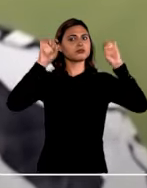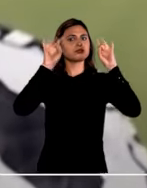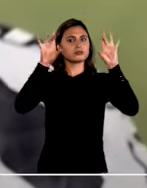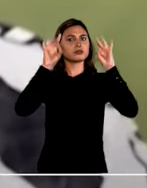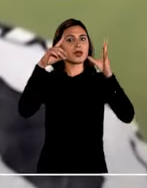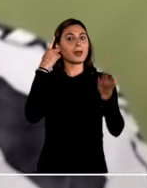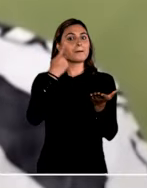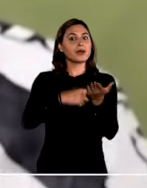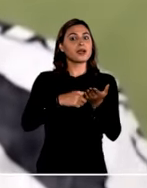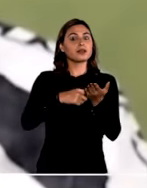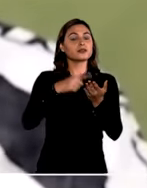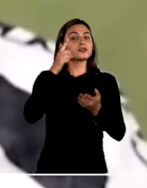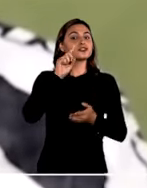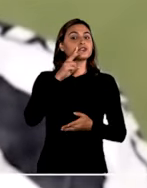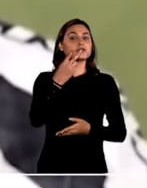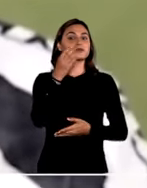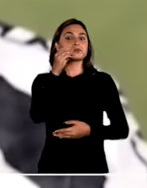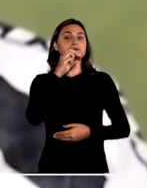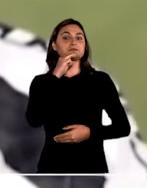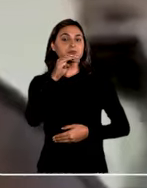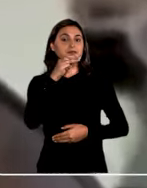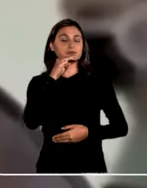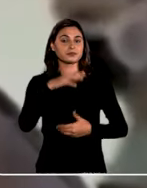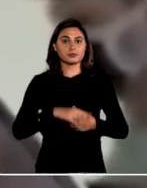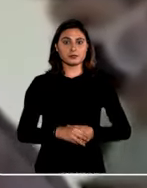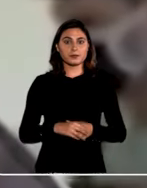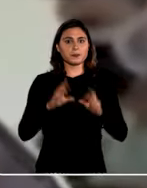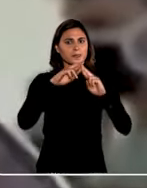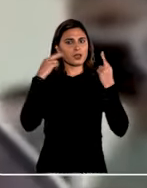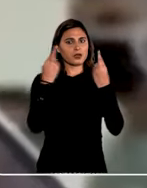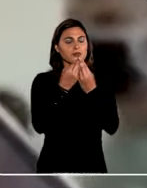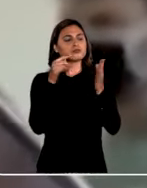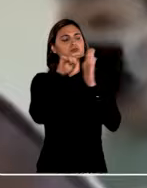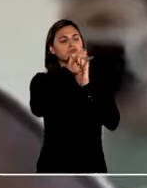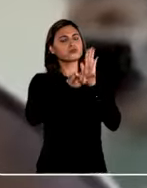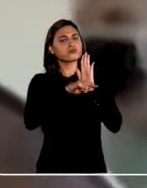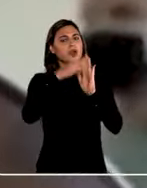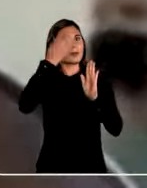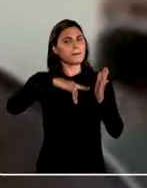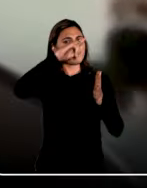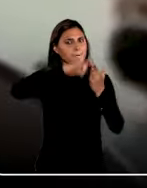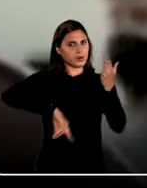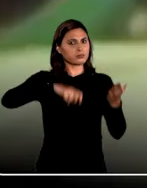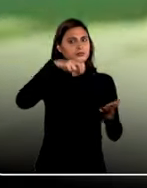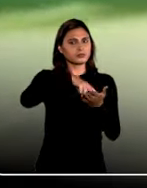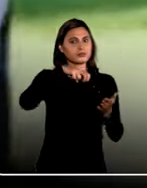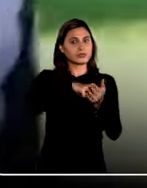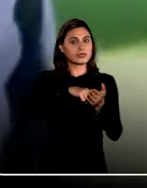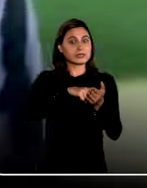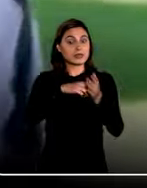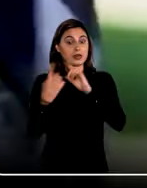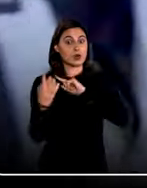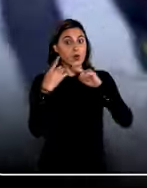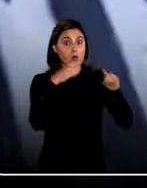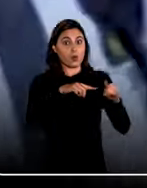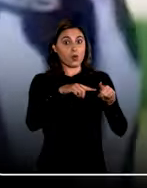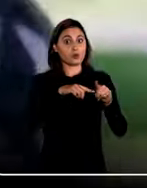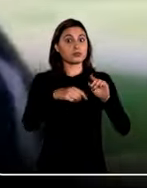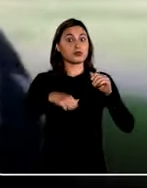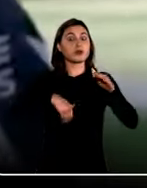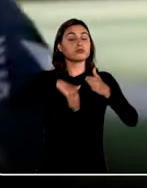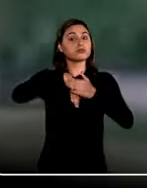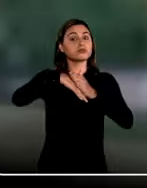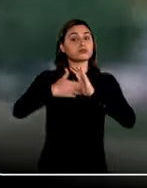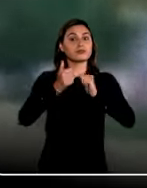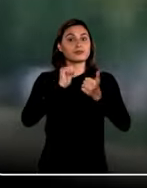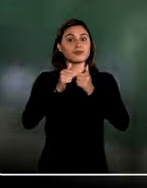especial marcada para o dia 20 de Março a sessão vai analisar a homologação da sentença que condenou o atleta